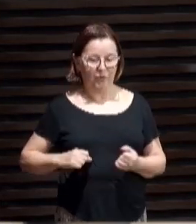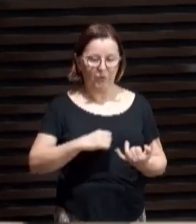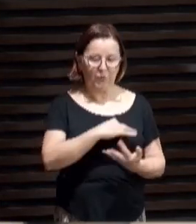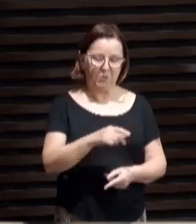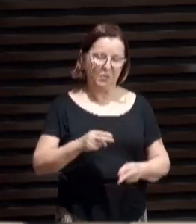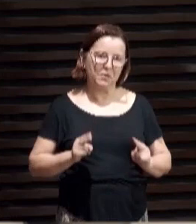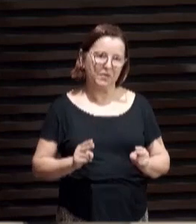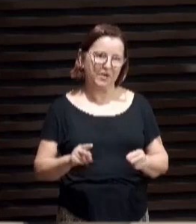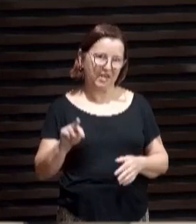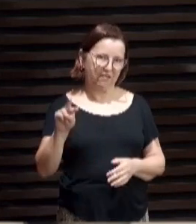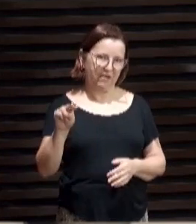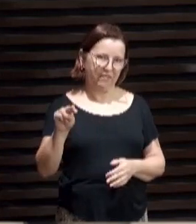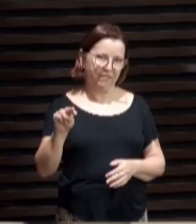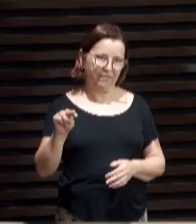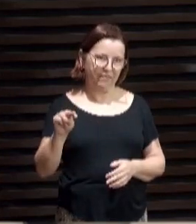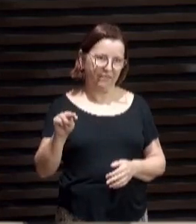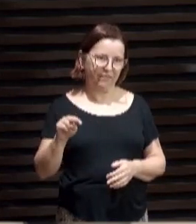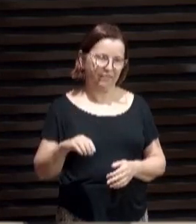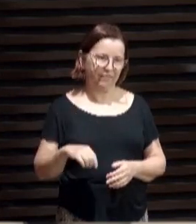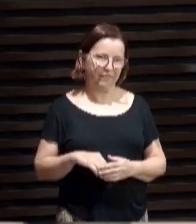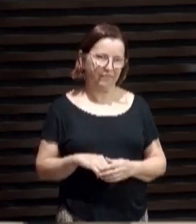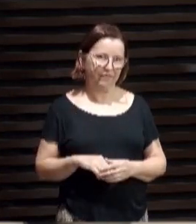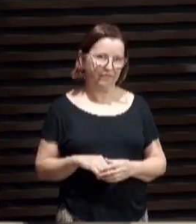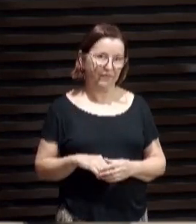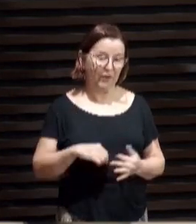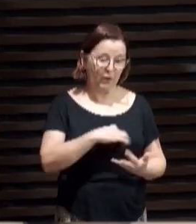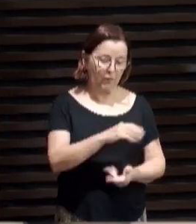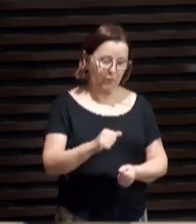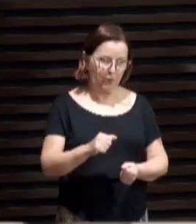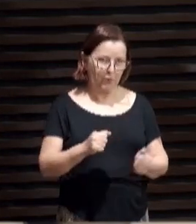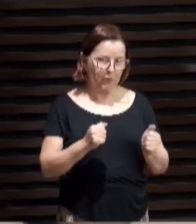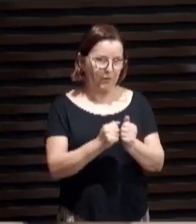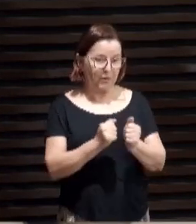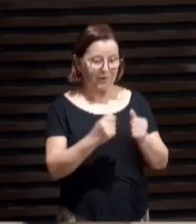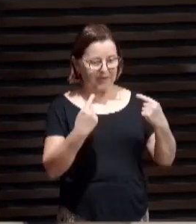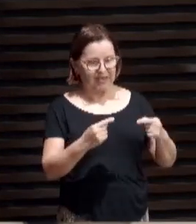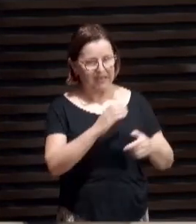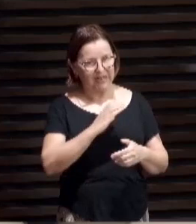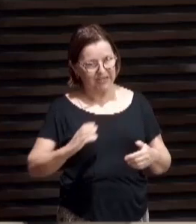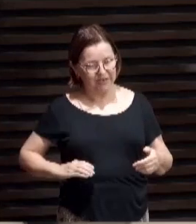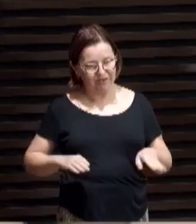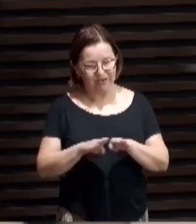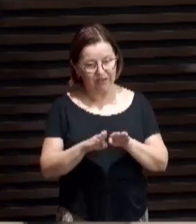mundo, e o mundo vai perseguir a Cristo e ao cristão que crê em Cristo.